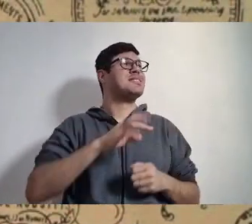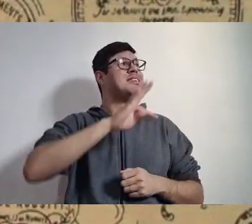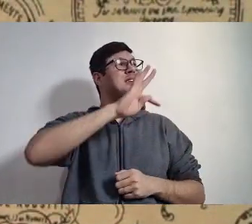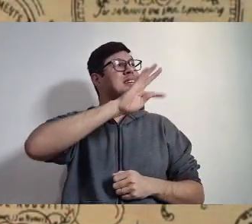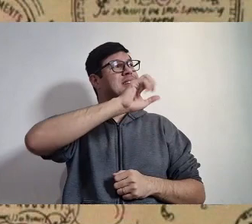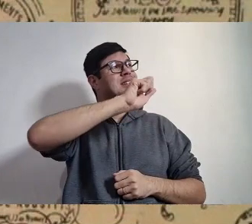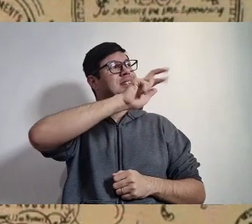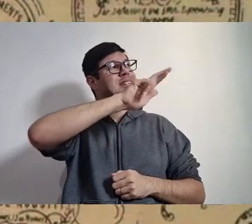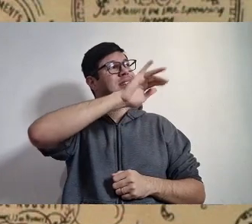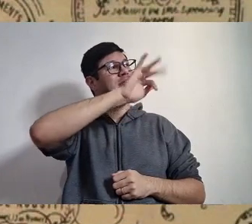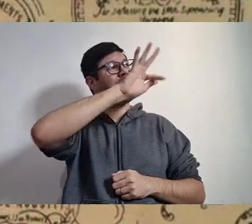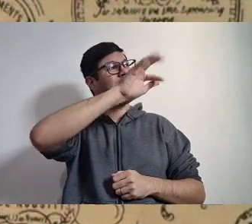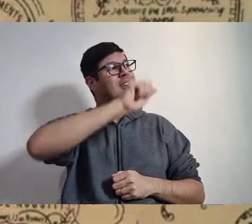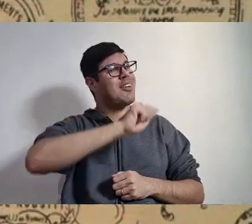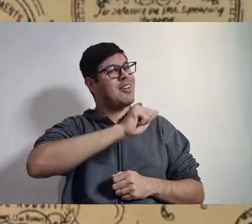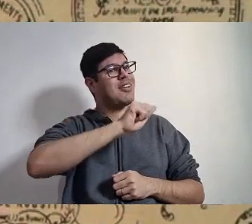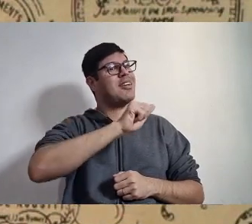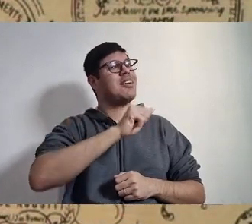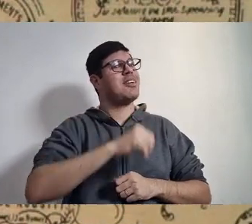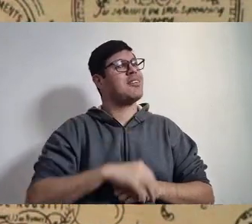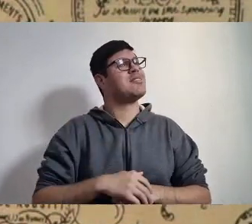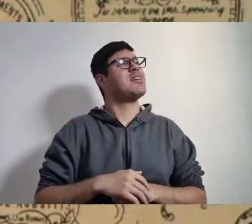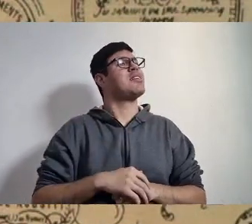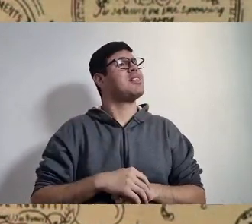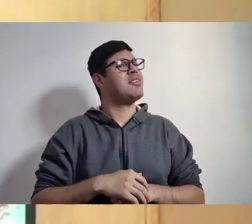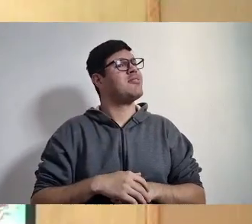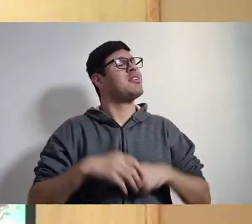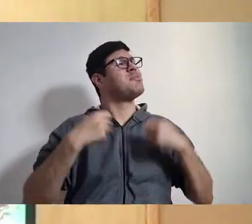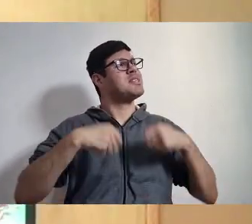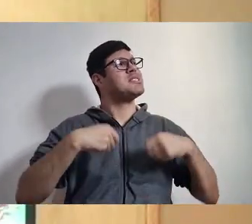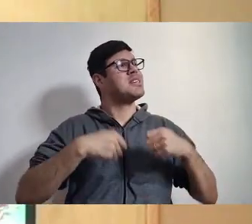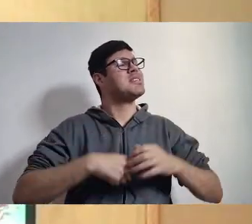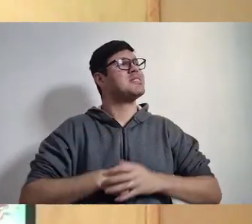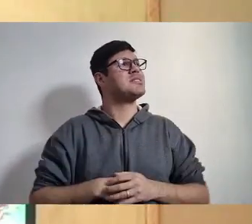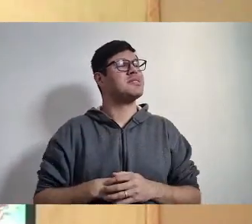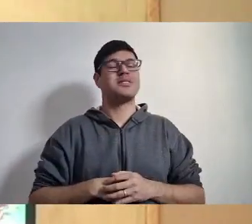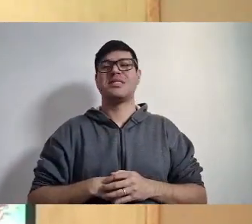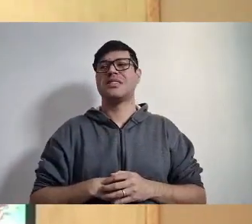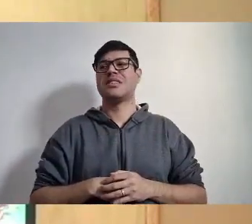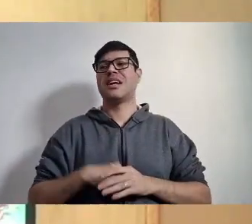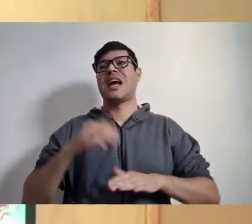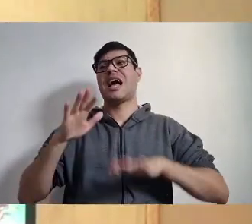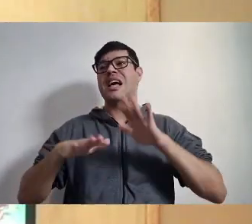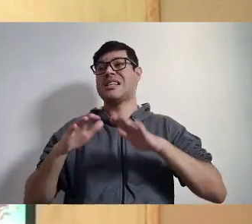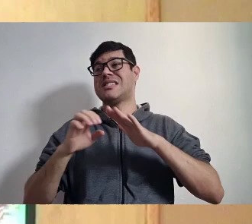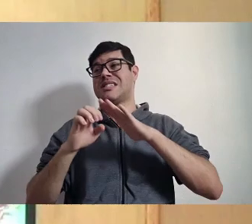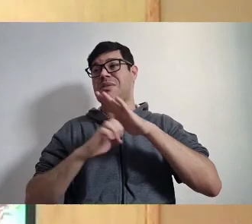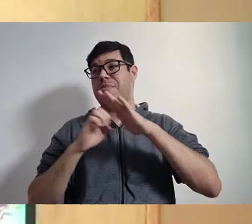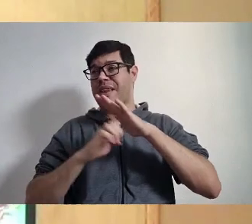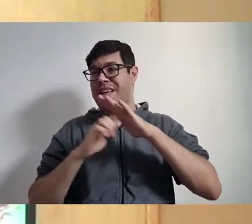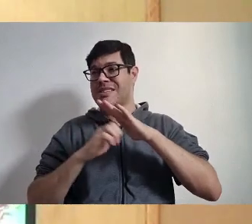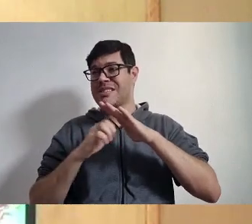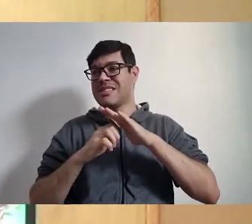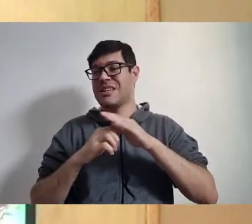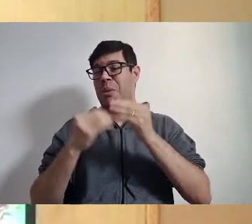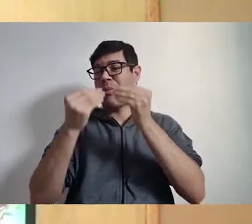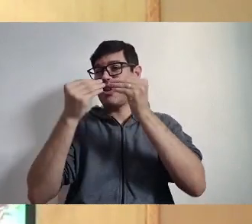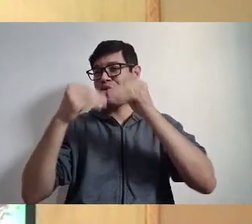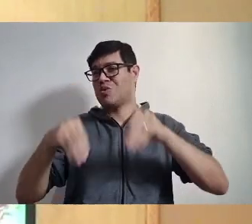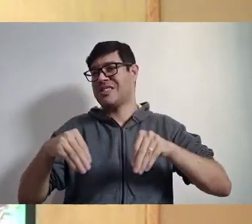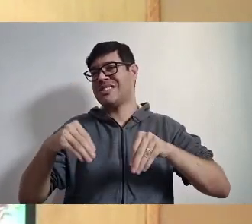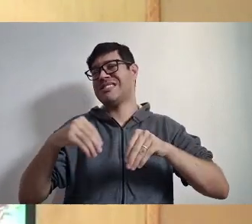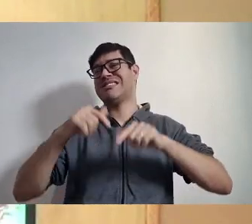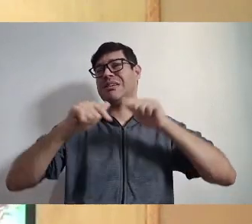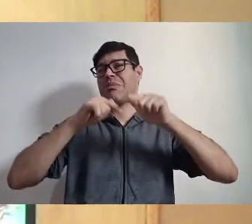pega. Mas tem quem Difícil. pegue, tem sim, Gil. Sabe por quê? Tem sim. Firma nenhuma quer trabalhar com prejuízo. O TCA trabalha com prejuízo até hoje. Não,